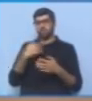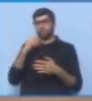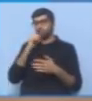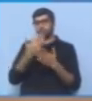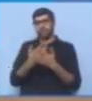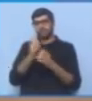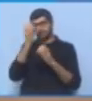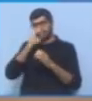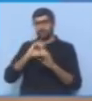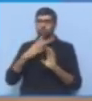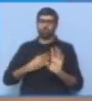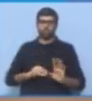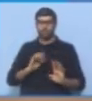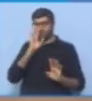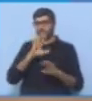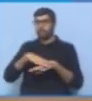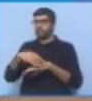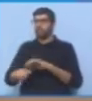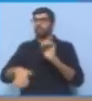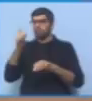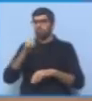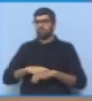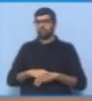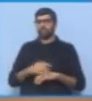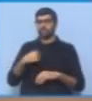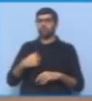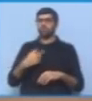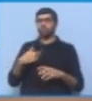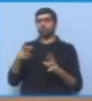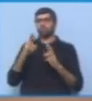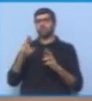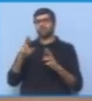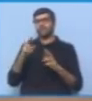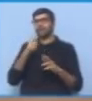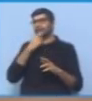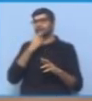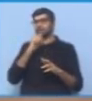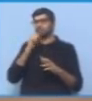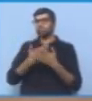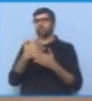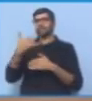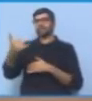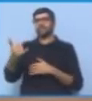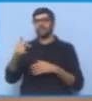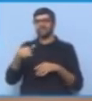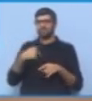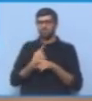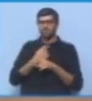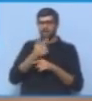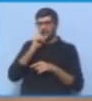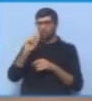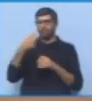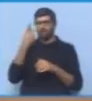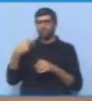morrer, desde logo, e quanto mais tarde, melhor. E, portanto, se eu vou tirar a esperança para depois da morte, então isso fica um discurso absolutamente distante do